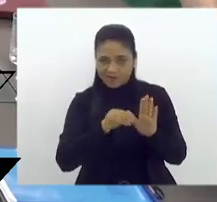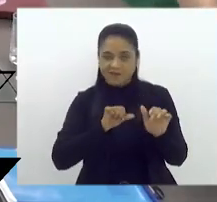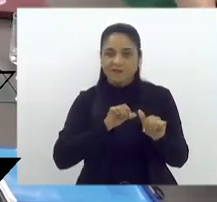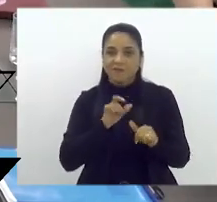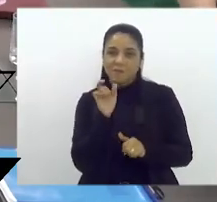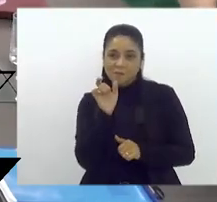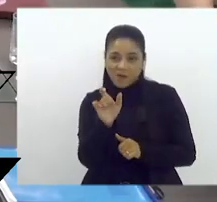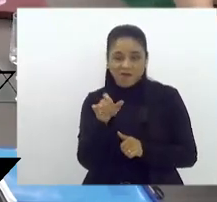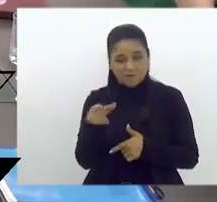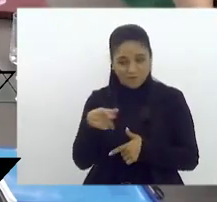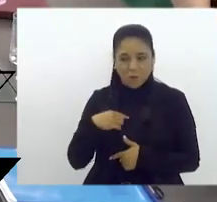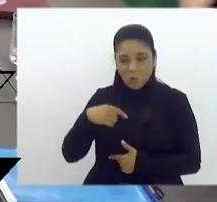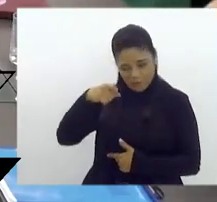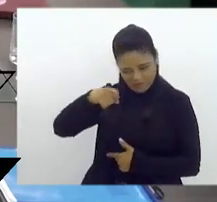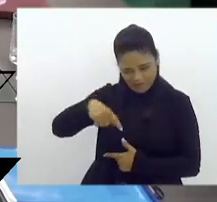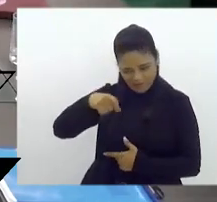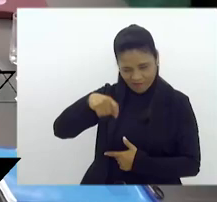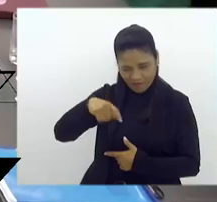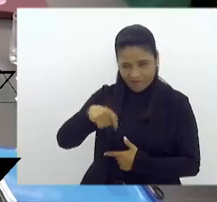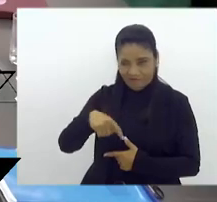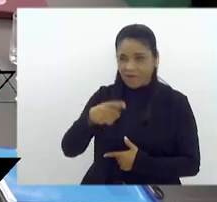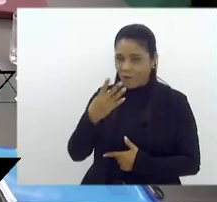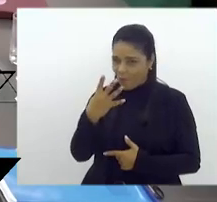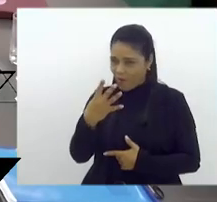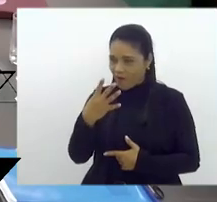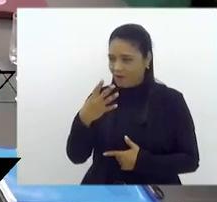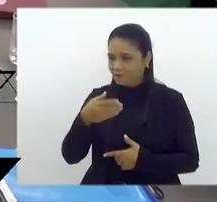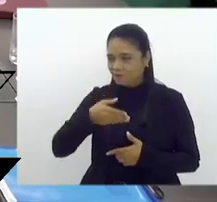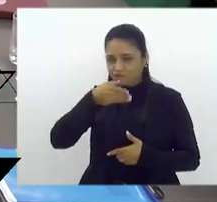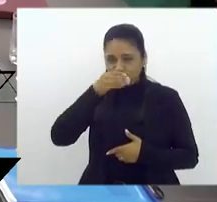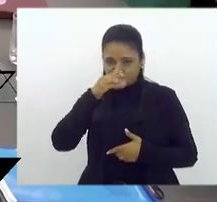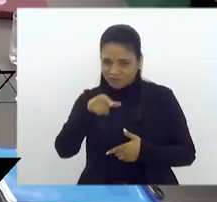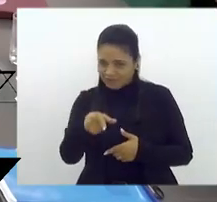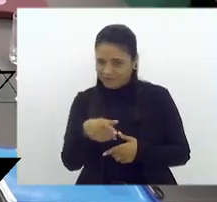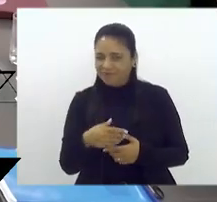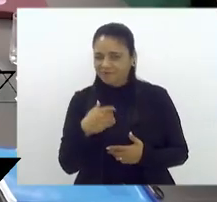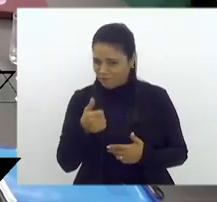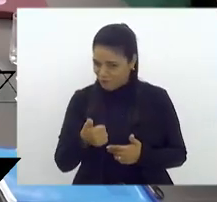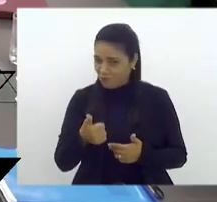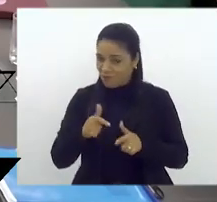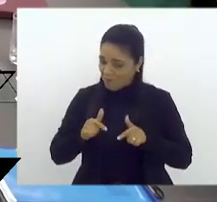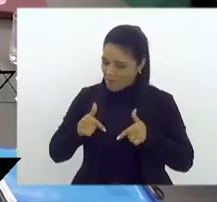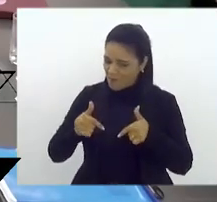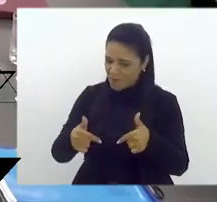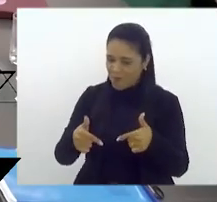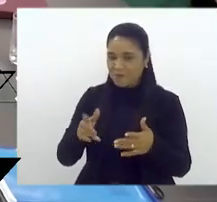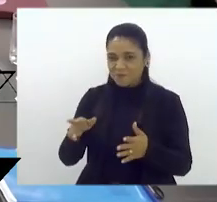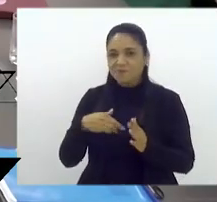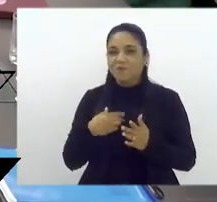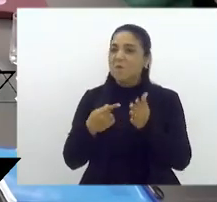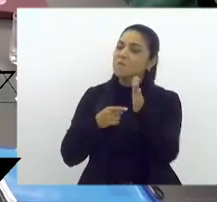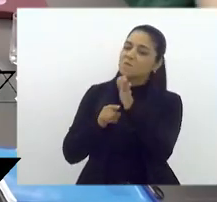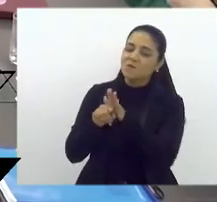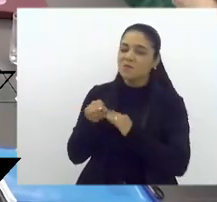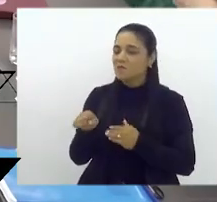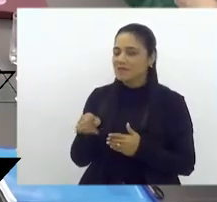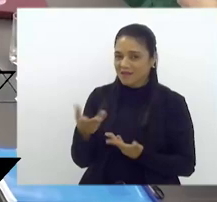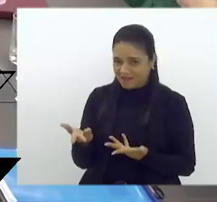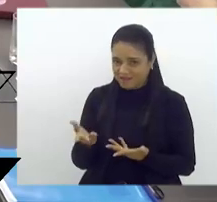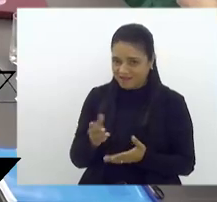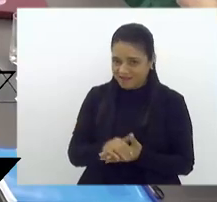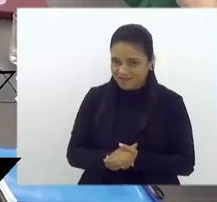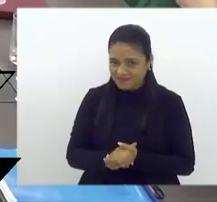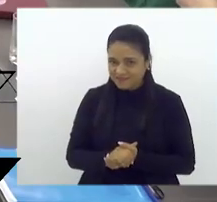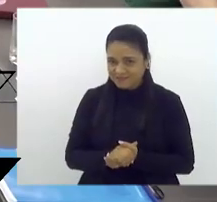gotinhas, está vendo? Aceitou todas as modificações. Mas Vossa Excelência me concedeu vista por uma sessão? Perguntar ao relator sem problema algum? Sem problema. Está